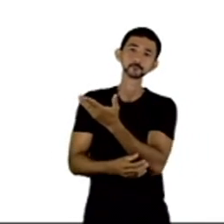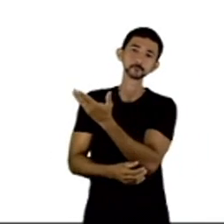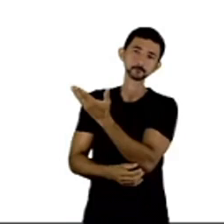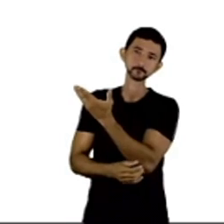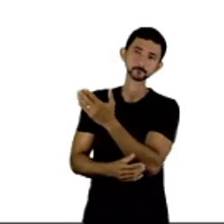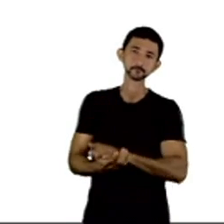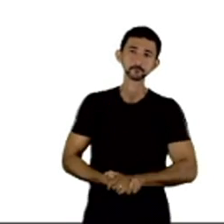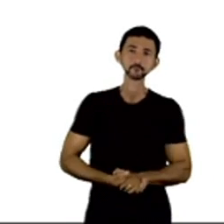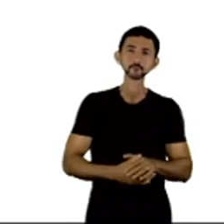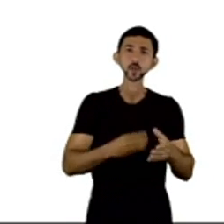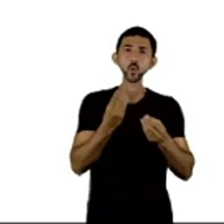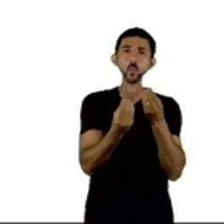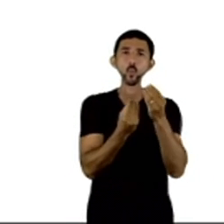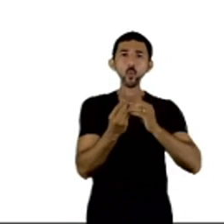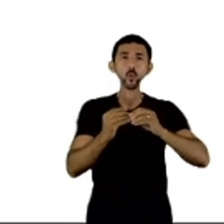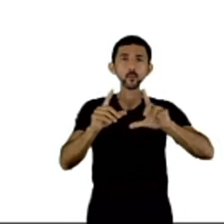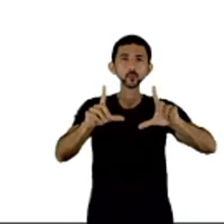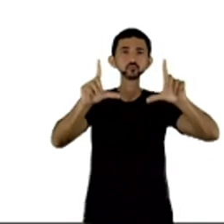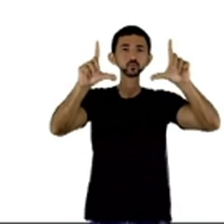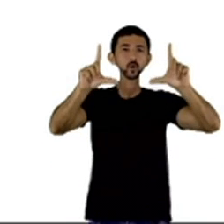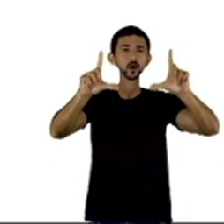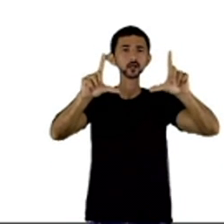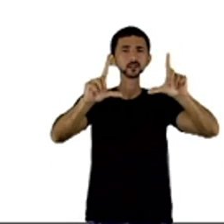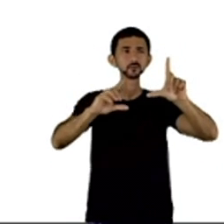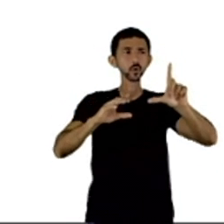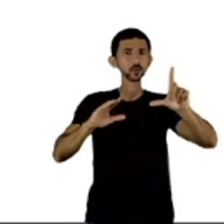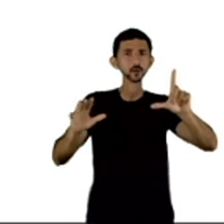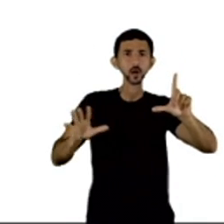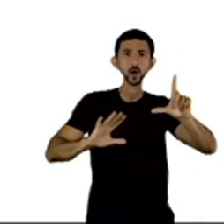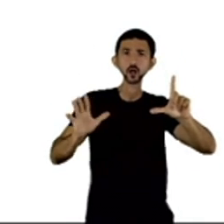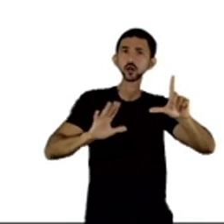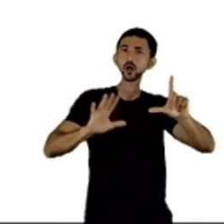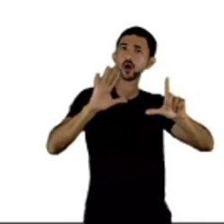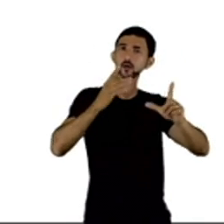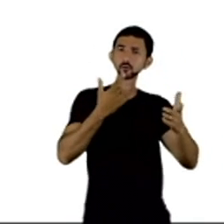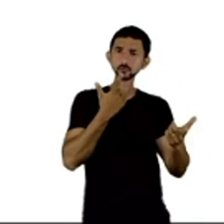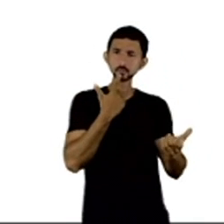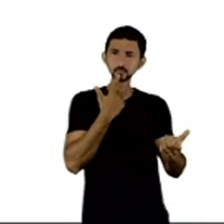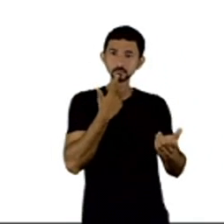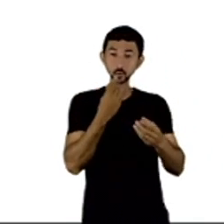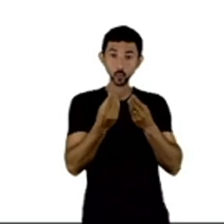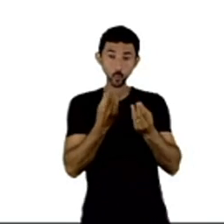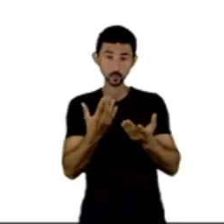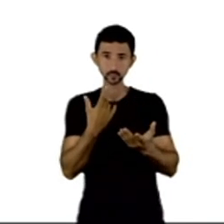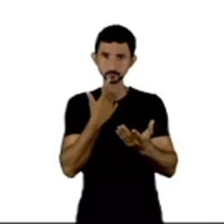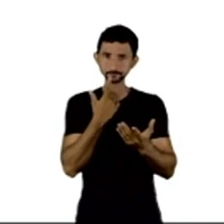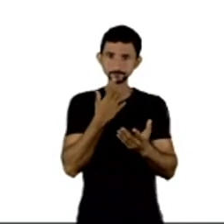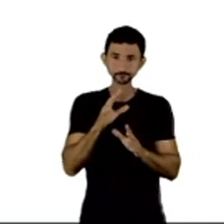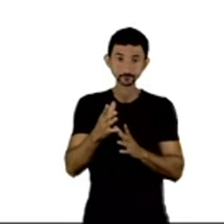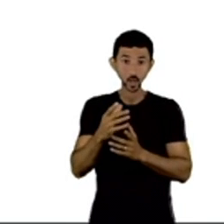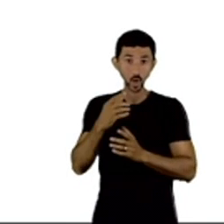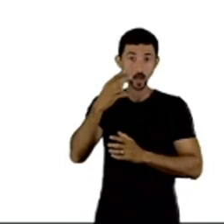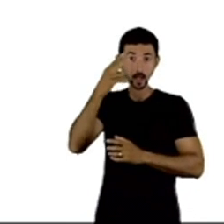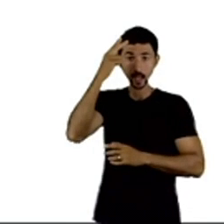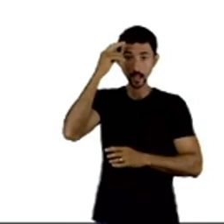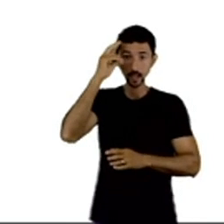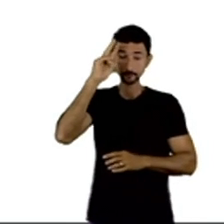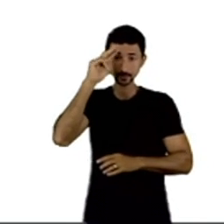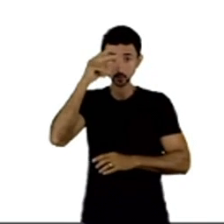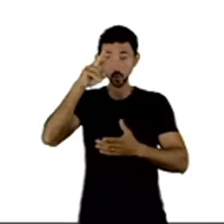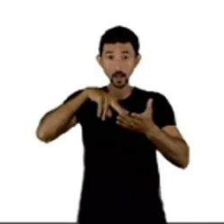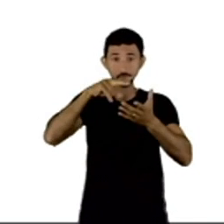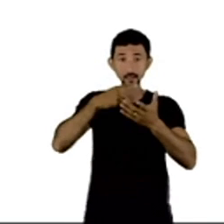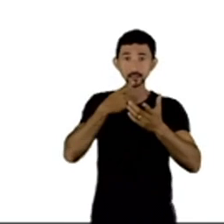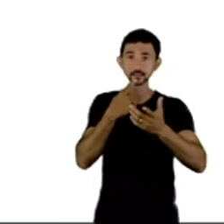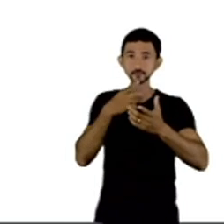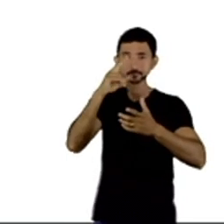Como um quadro pode valer milhões? Veja que aqui o leitor está sendo convidado a entender o que